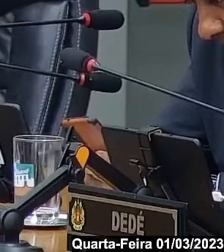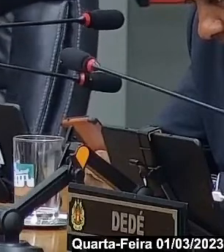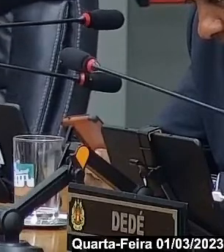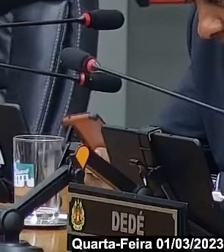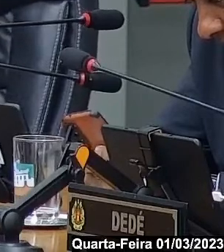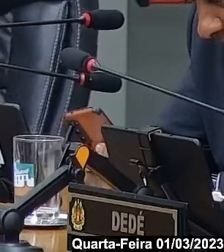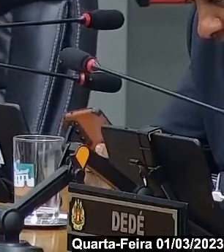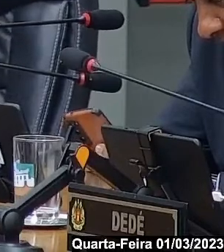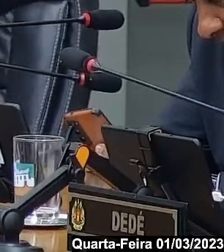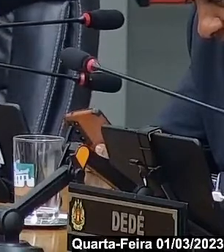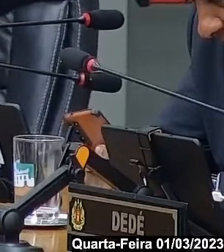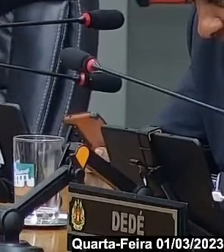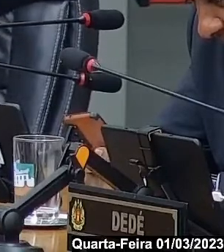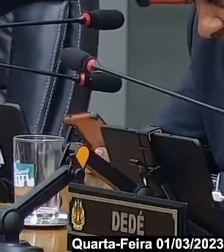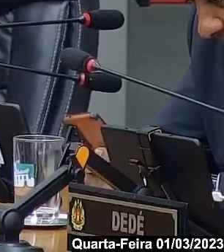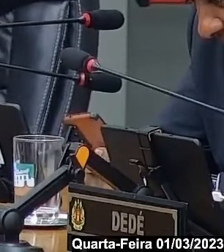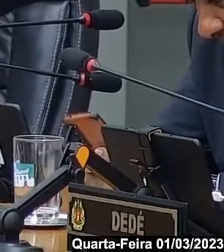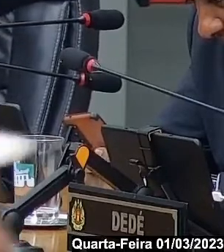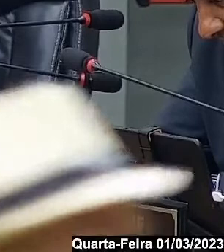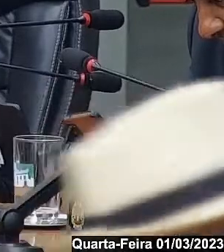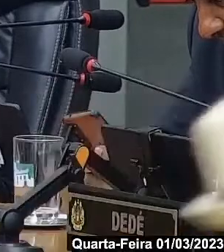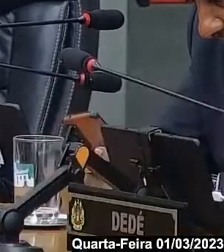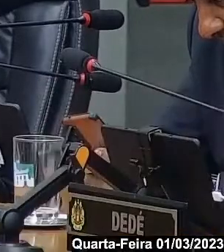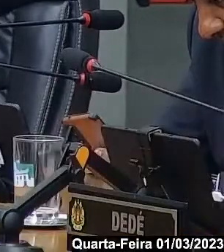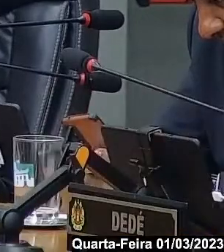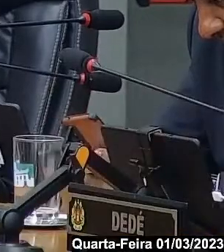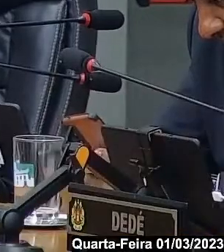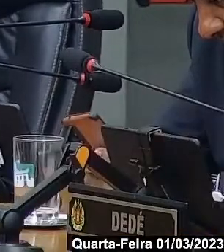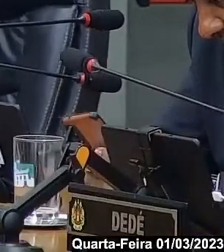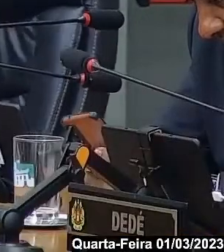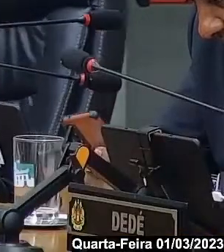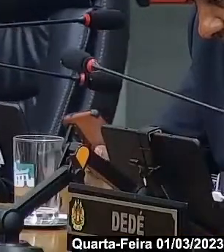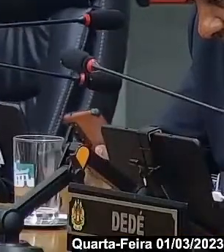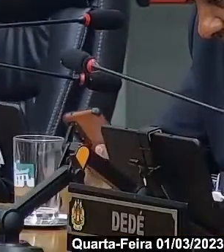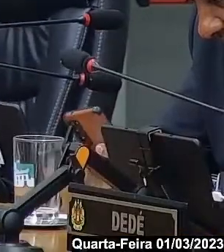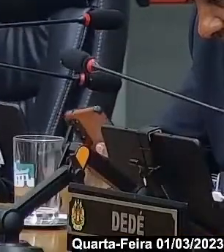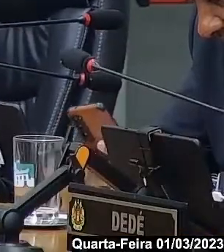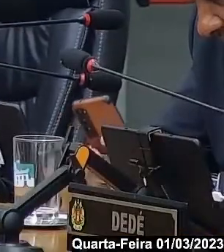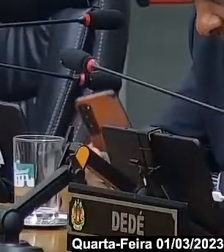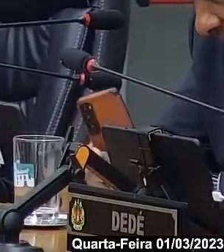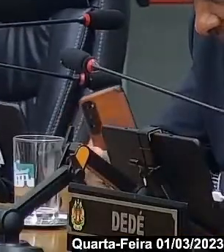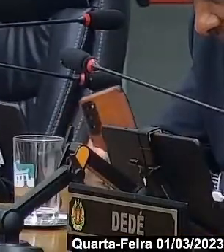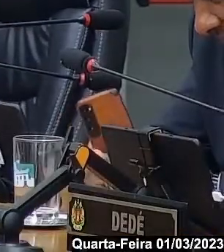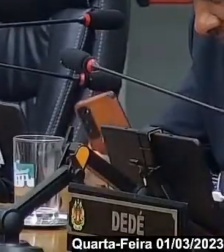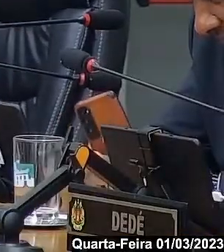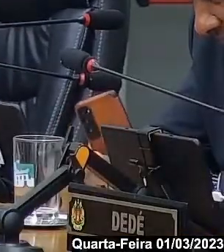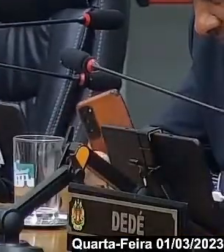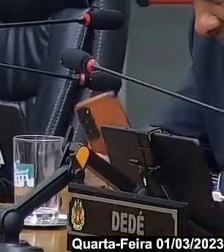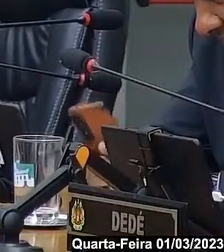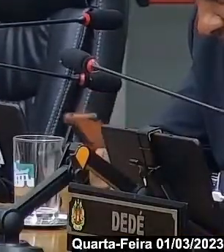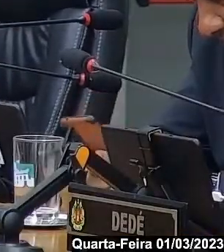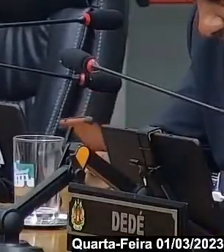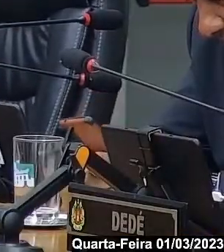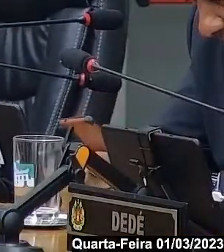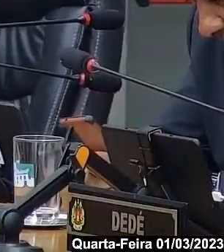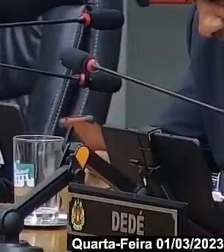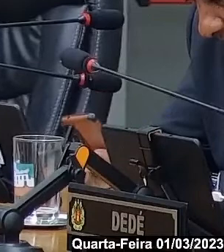Zé, do João, do Manuel, do Pedro. Isso é muito feio, que as pessoas falam para você. Então, pessoal,